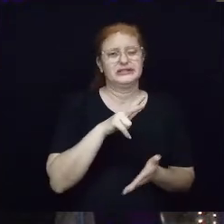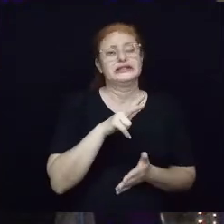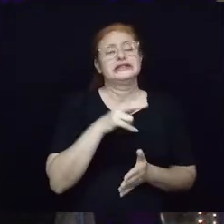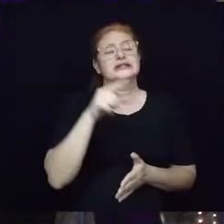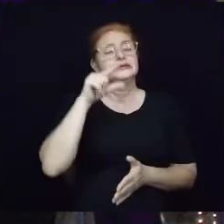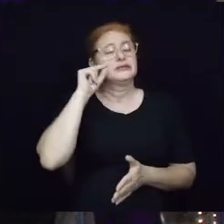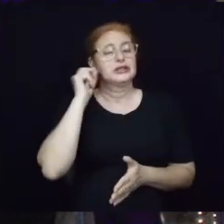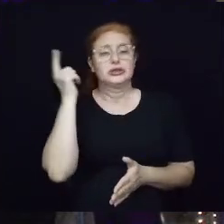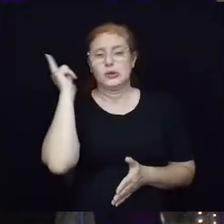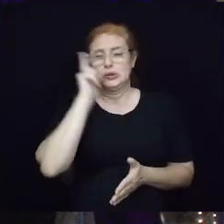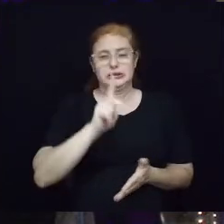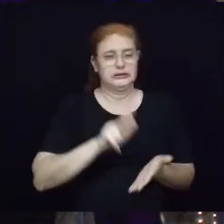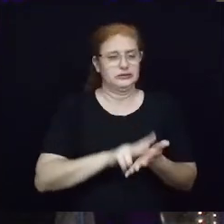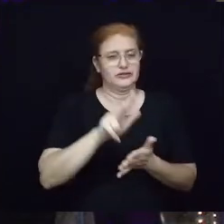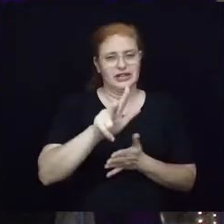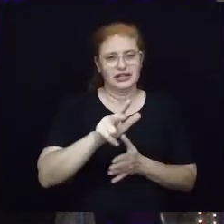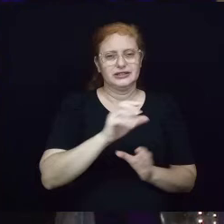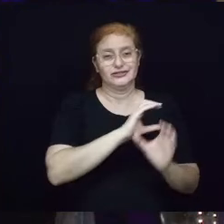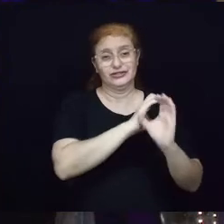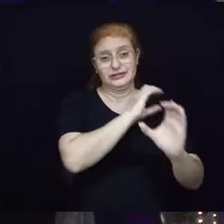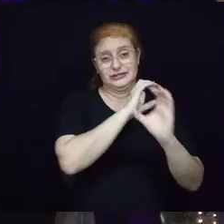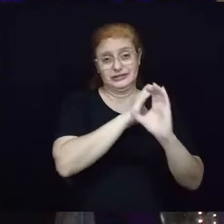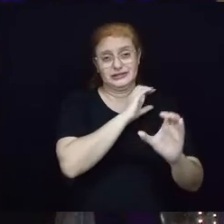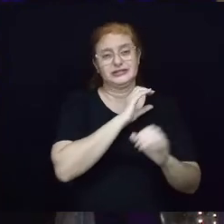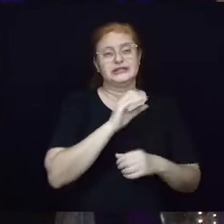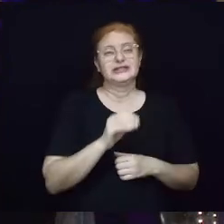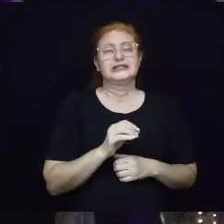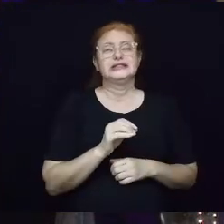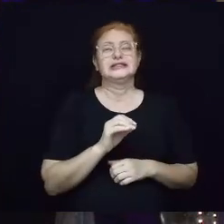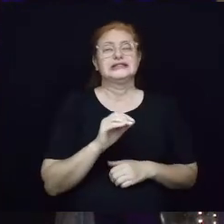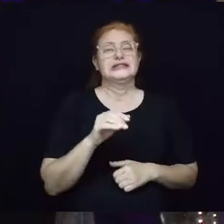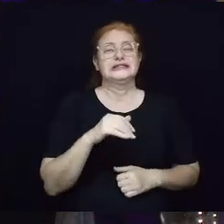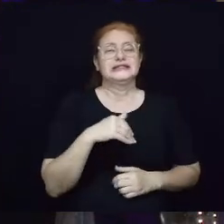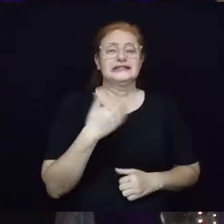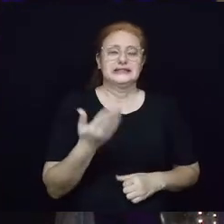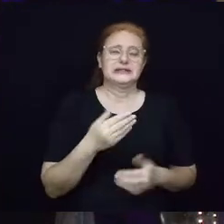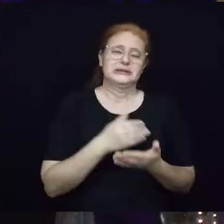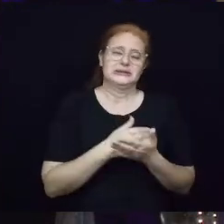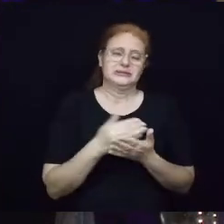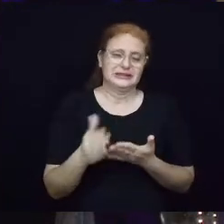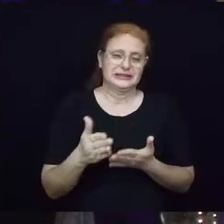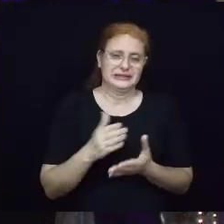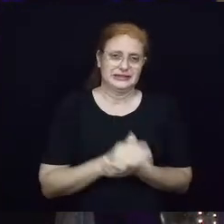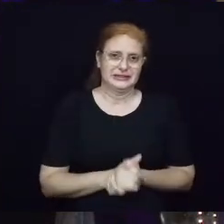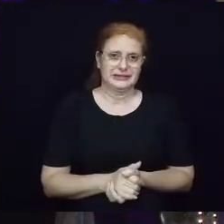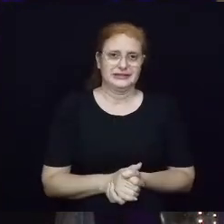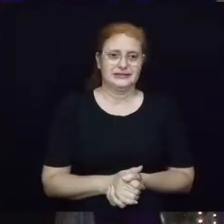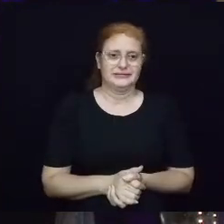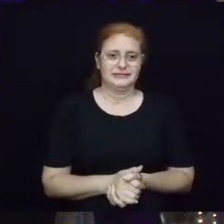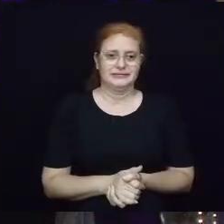não passei para engenharia, coisa assim. E foi por aí que eu comecei a